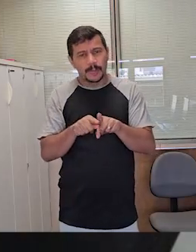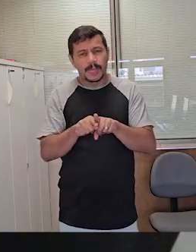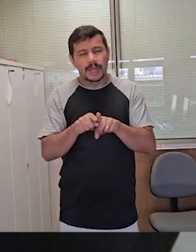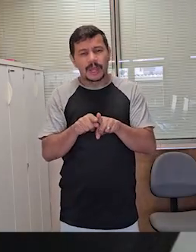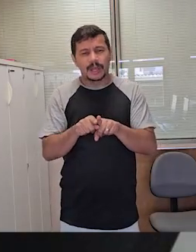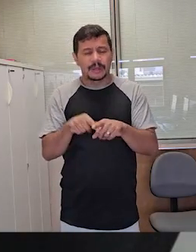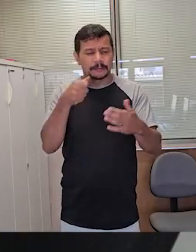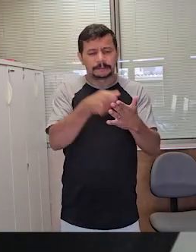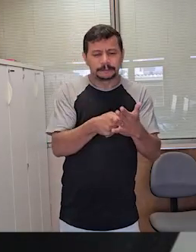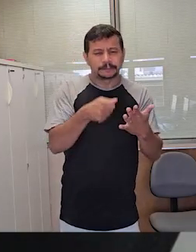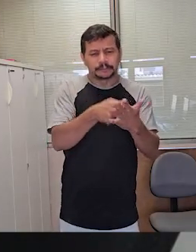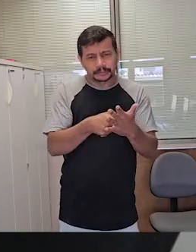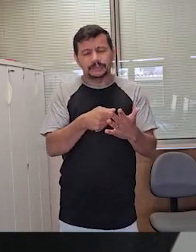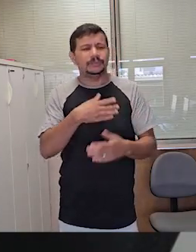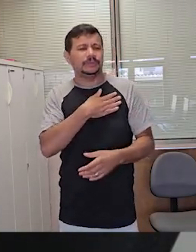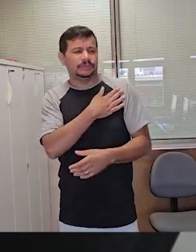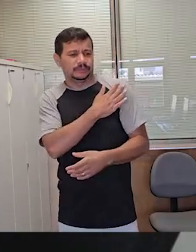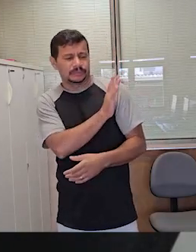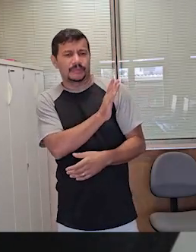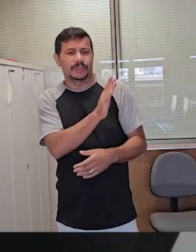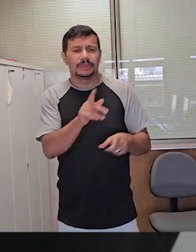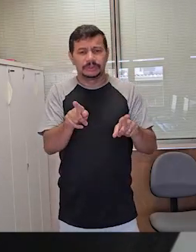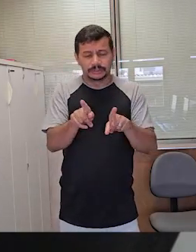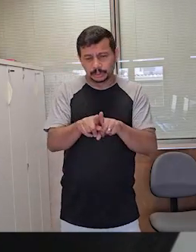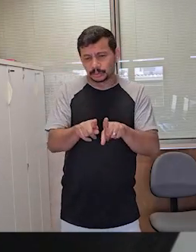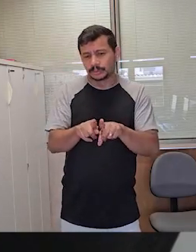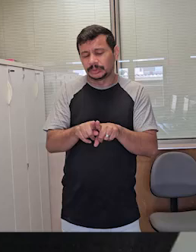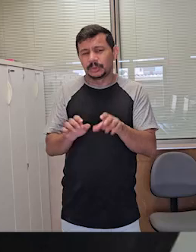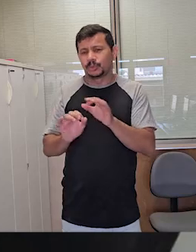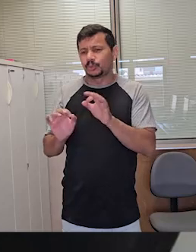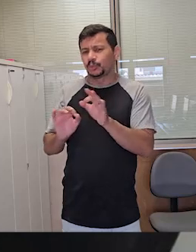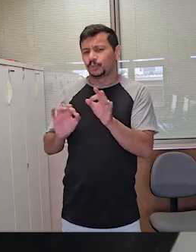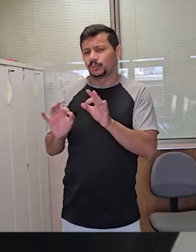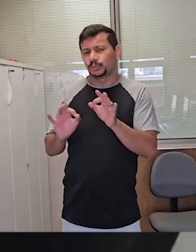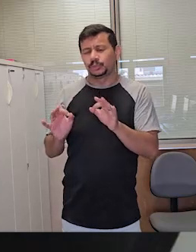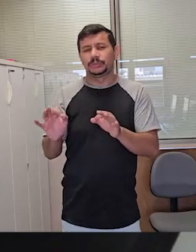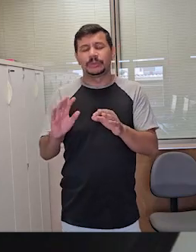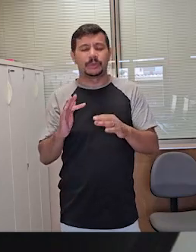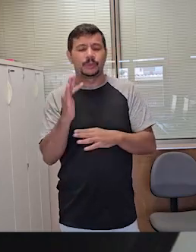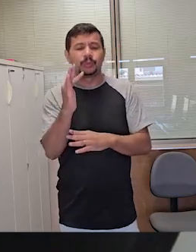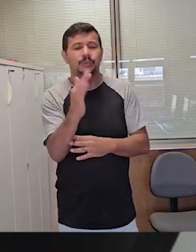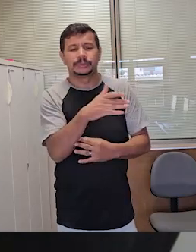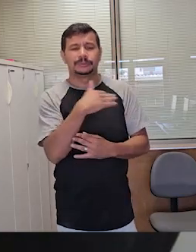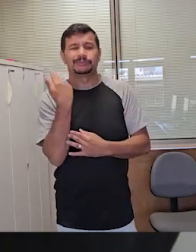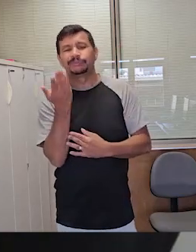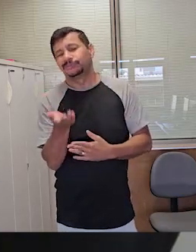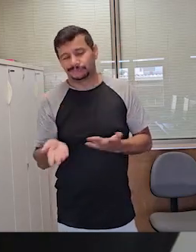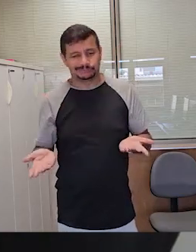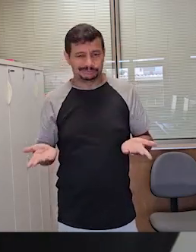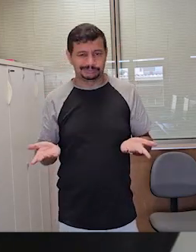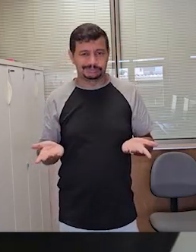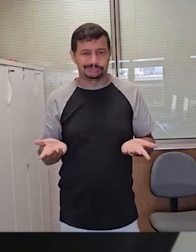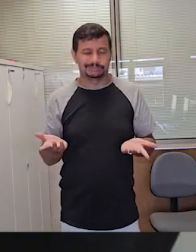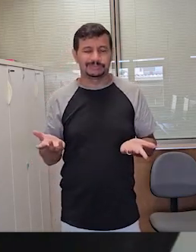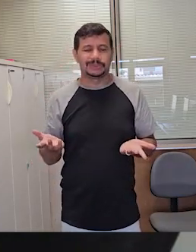possa, de certa forma, combater esses assédios, para não chegar nessas situações do suicídio como um todo, tá certo? E se a